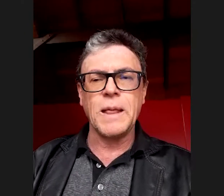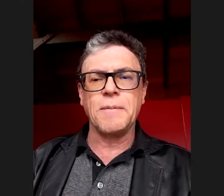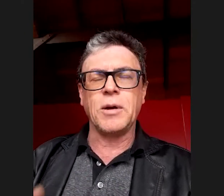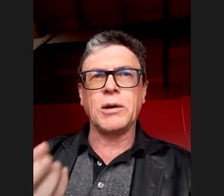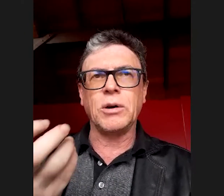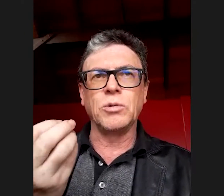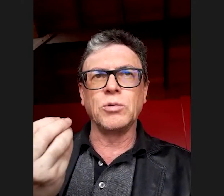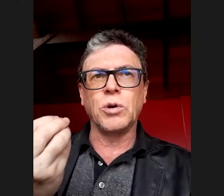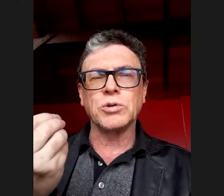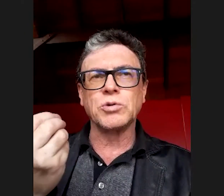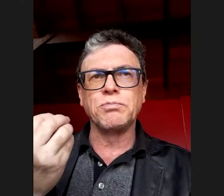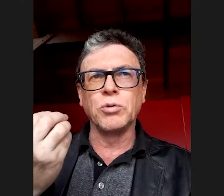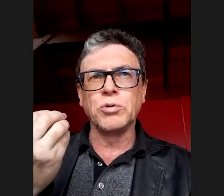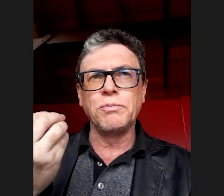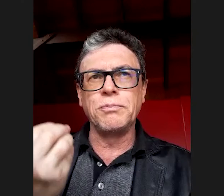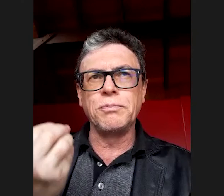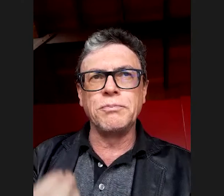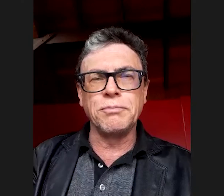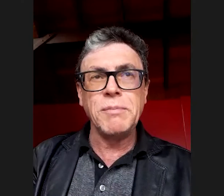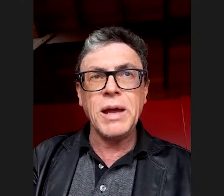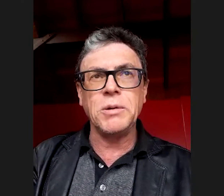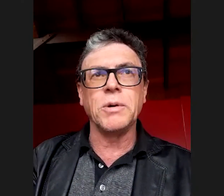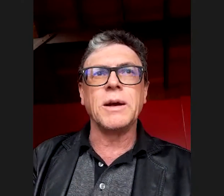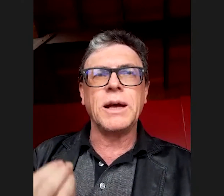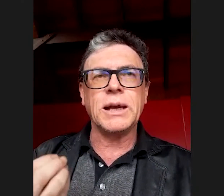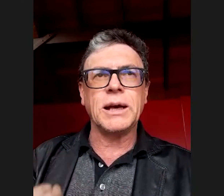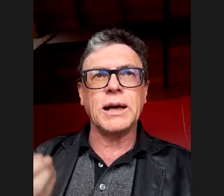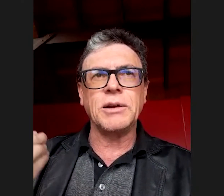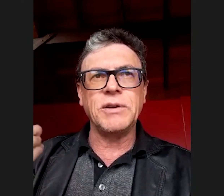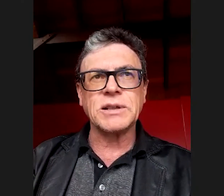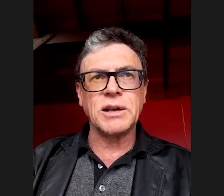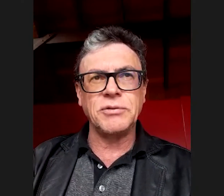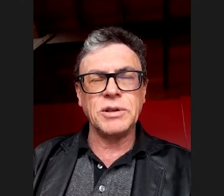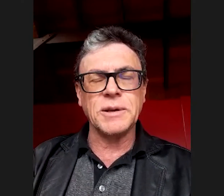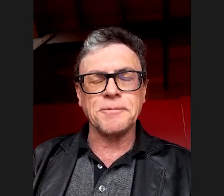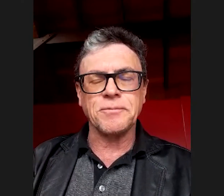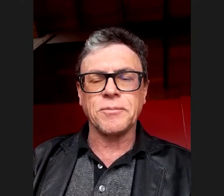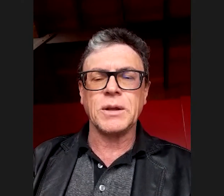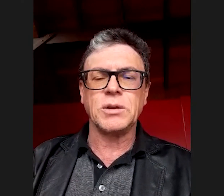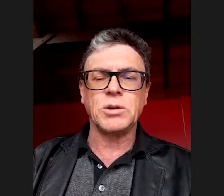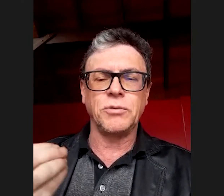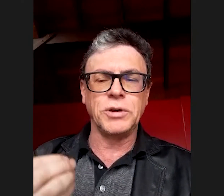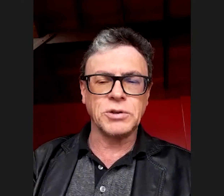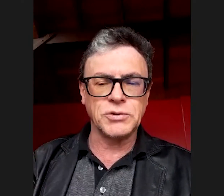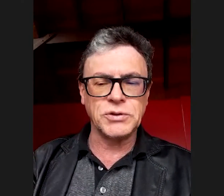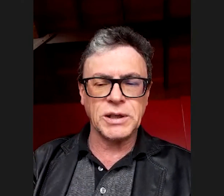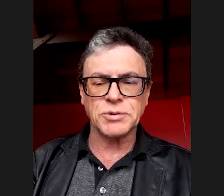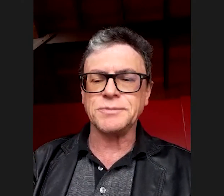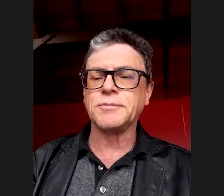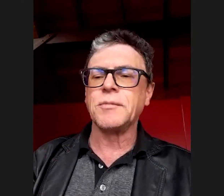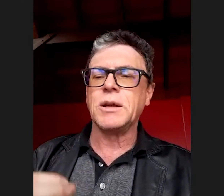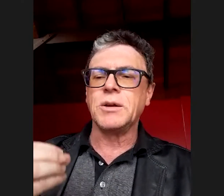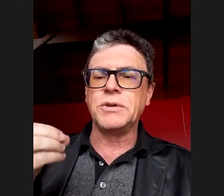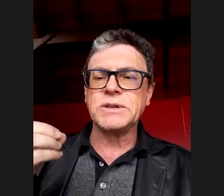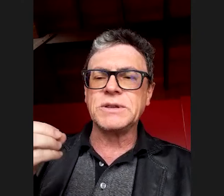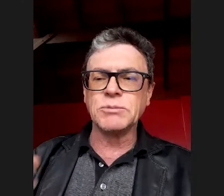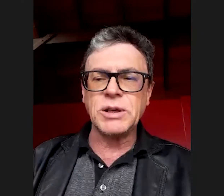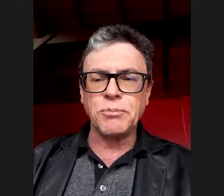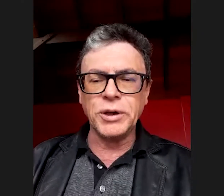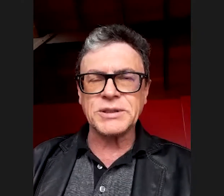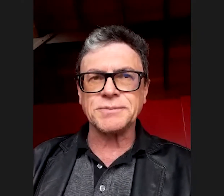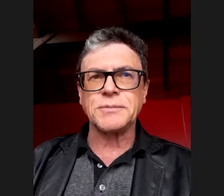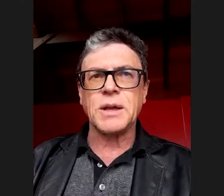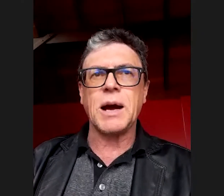nosso ponto primeiro era a defesa da vida. Então, foi isso que nós fizemos.